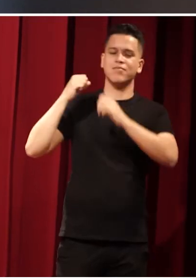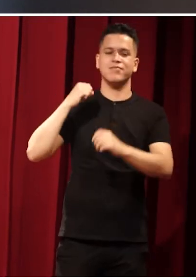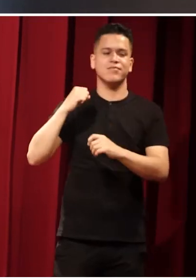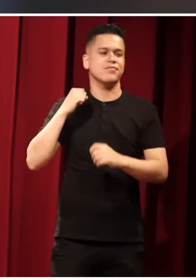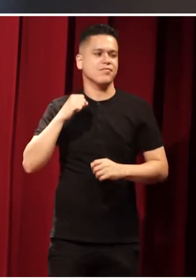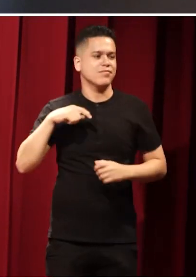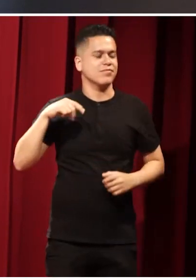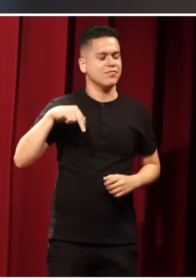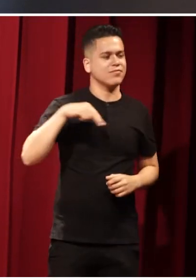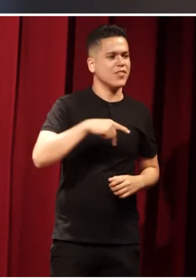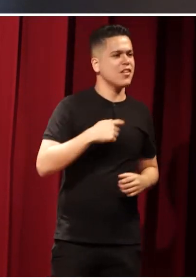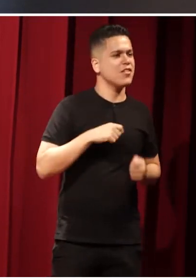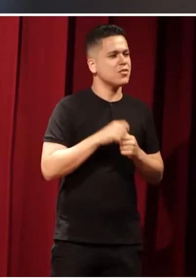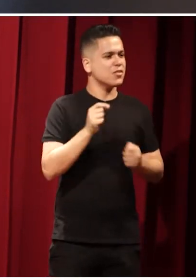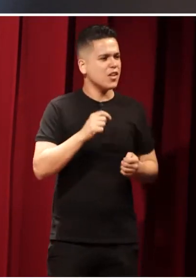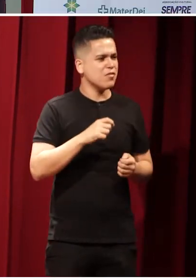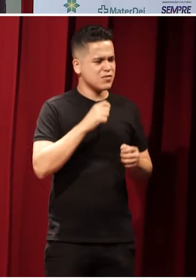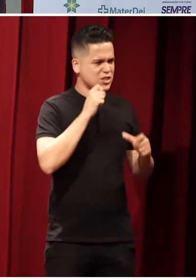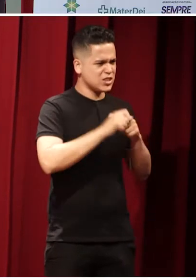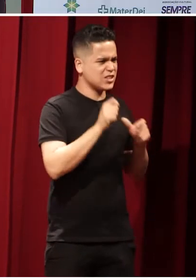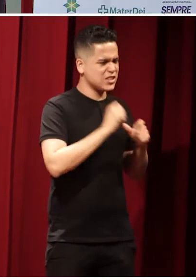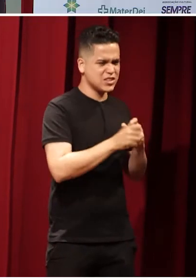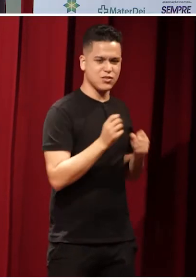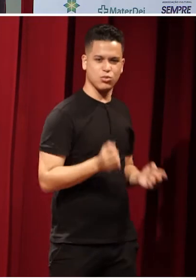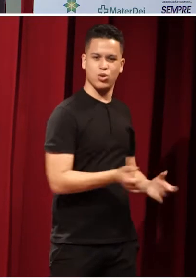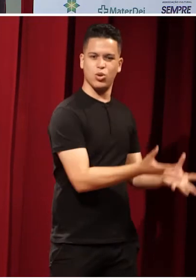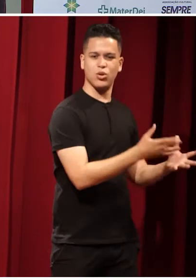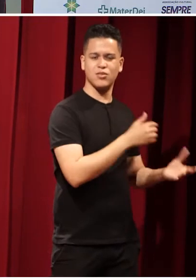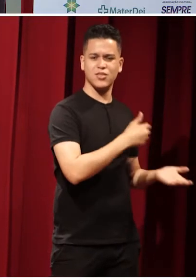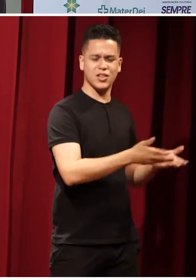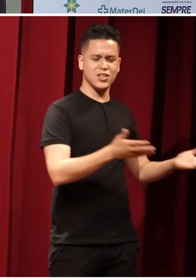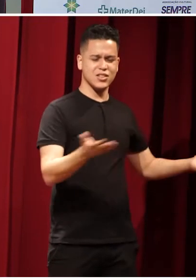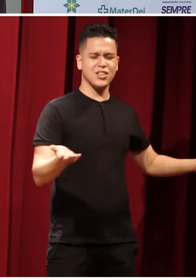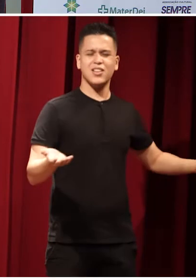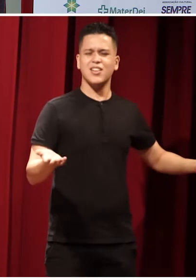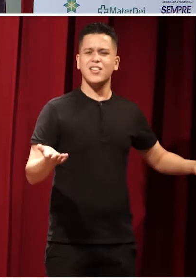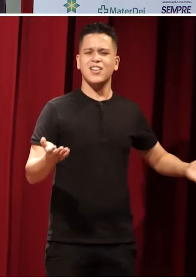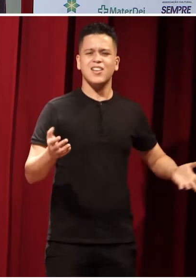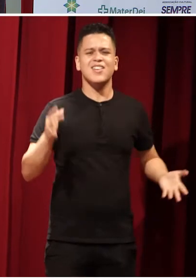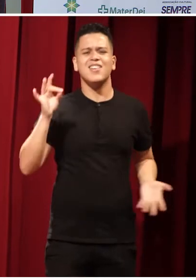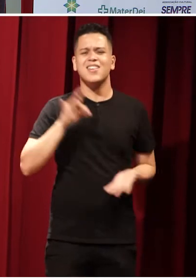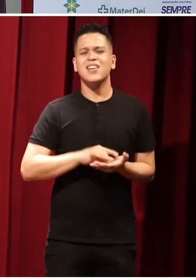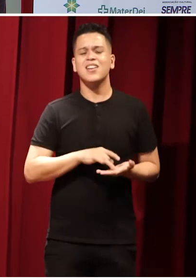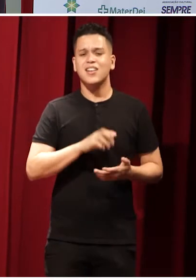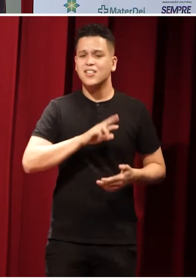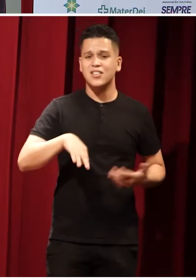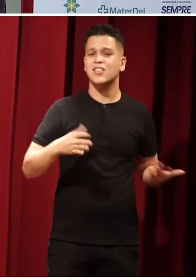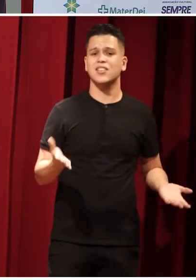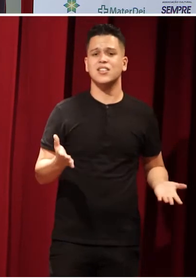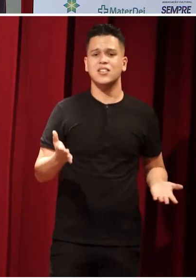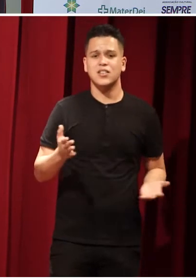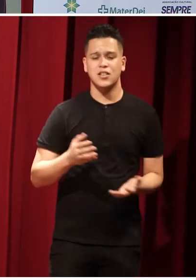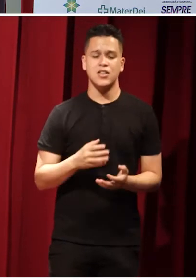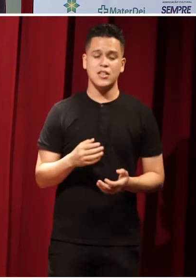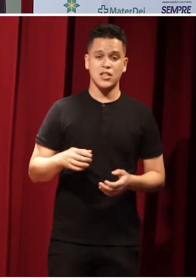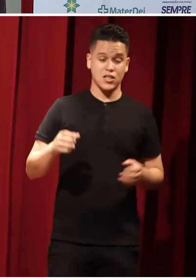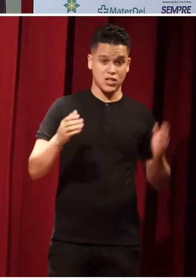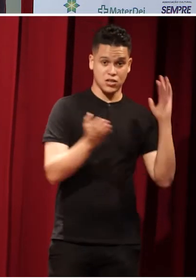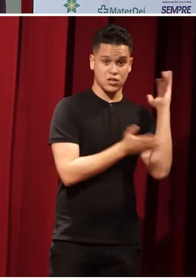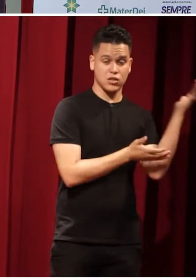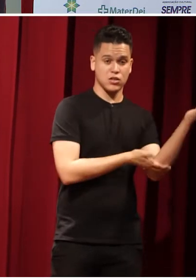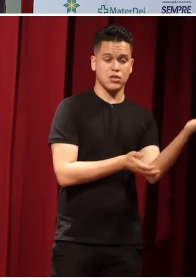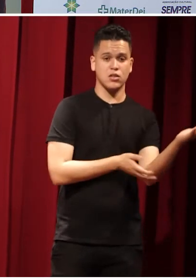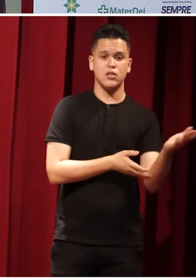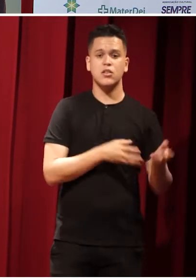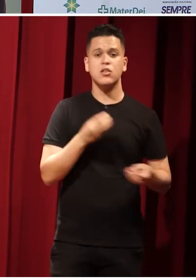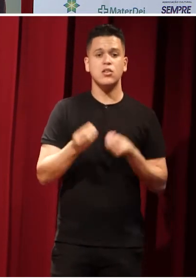põe fogo e começa a plantar. É completamente inverossímil. Na verdade, a destruição florestal é uma